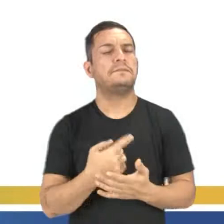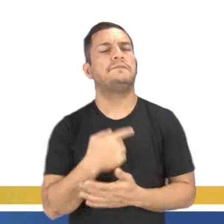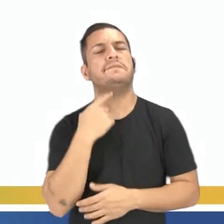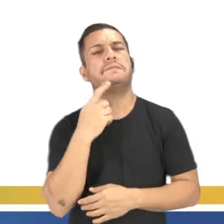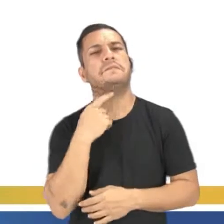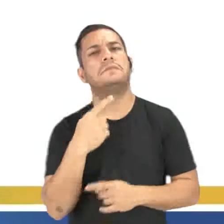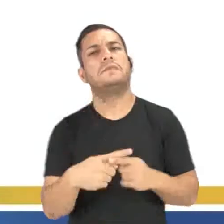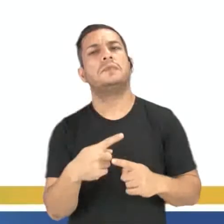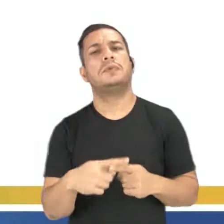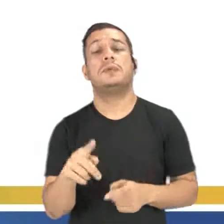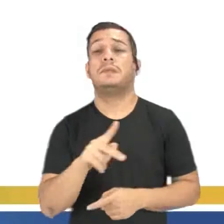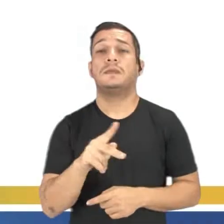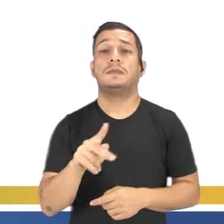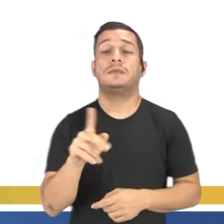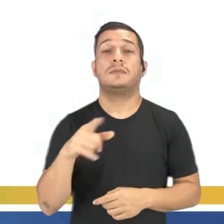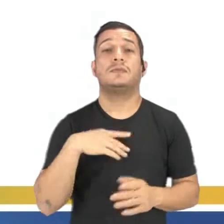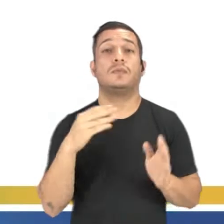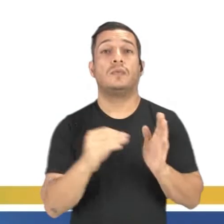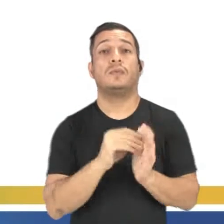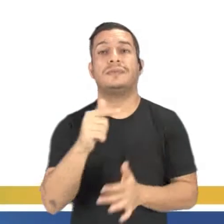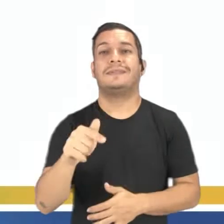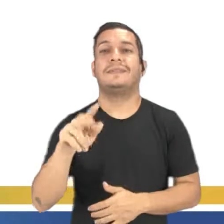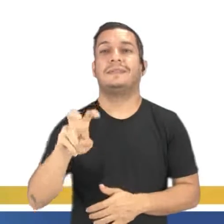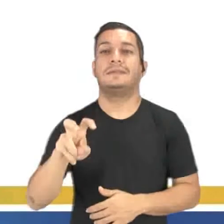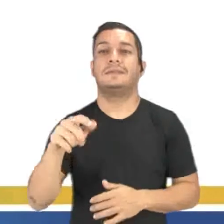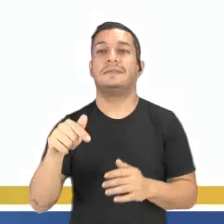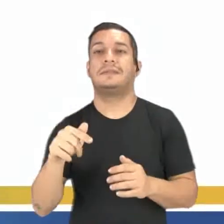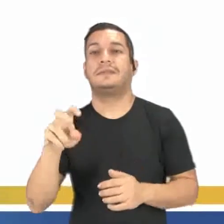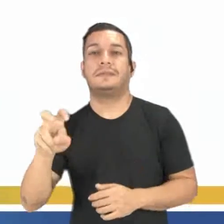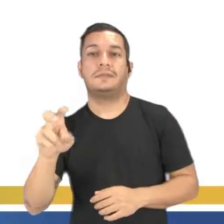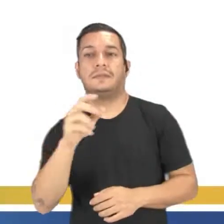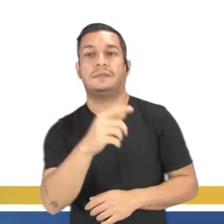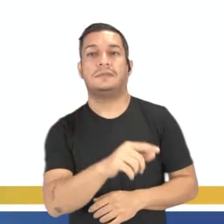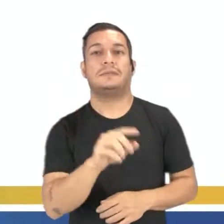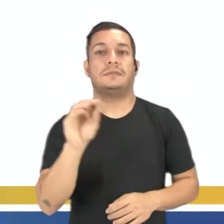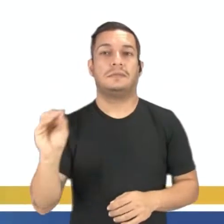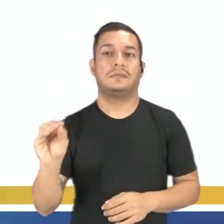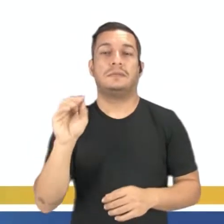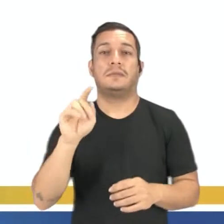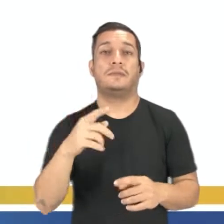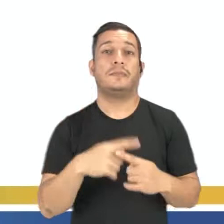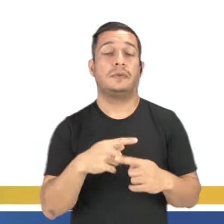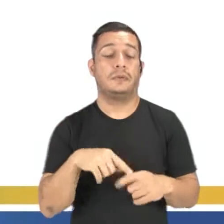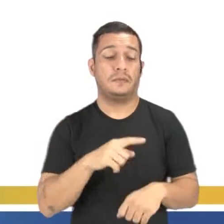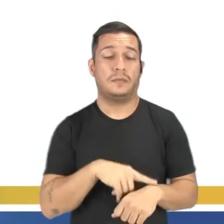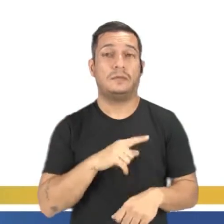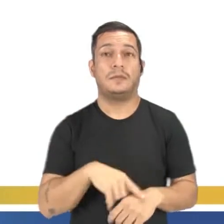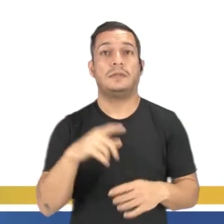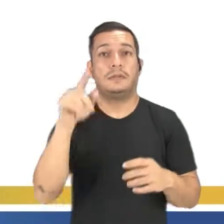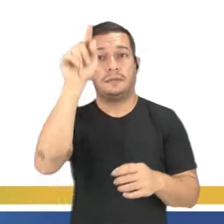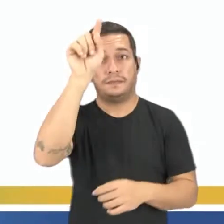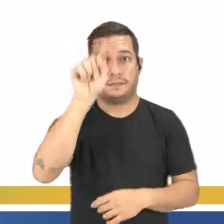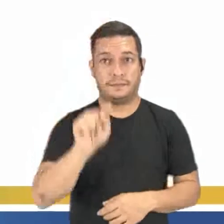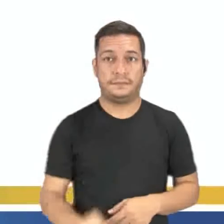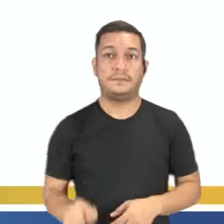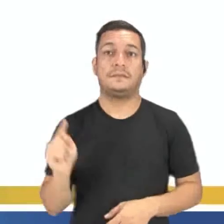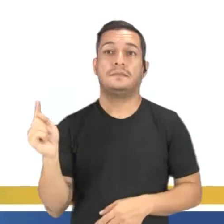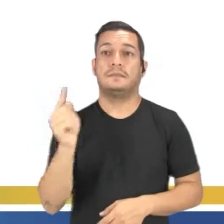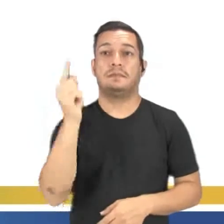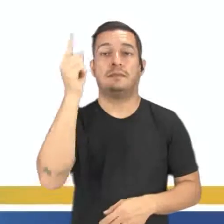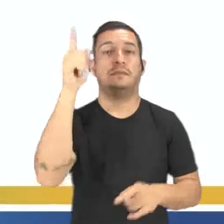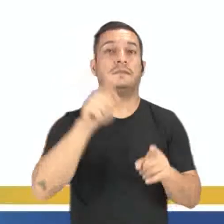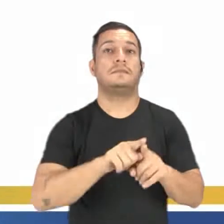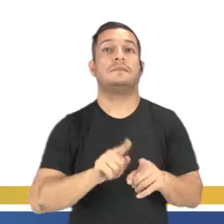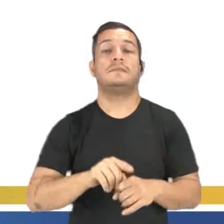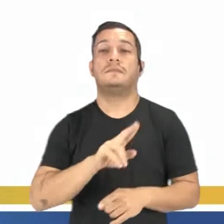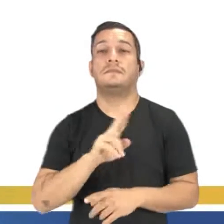perguntando, professor, por que o senhor colocou 75 e 75 aqui? Porque a partir do momento que a gente traça essa altura